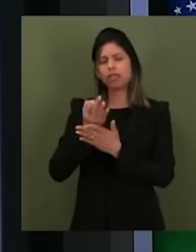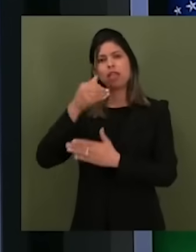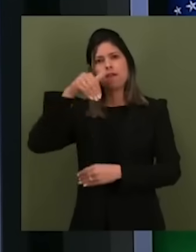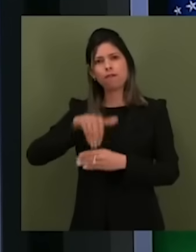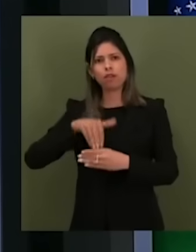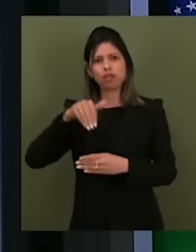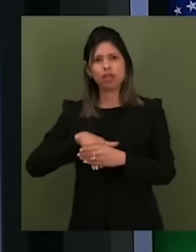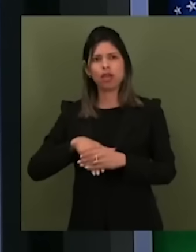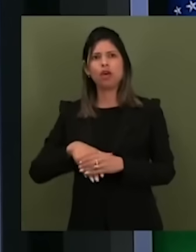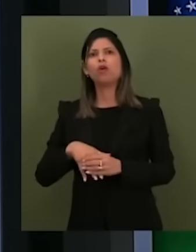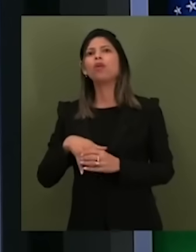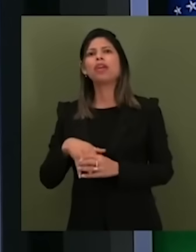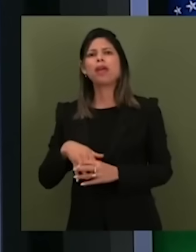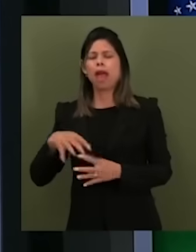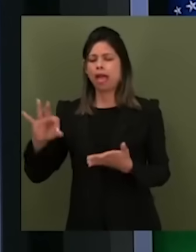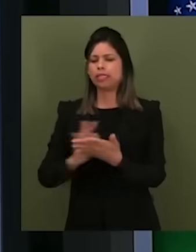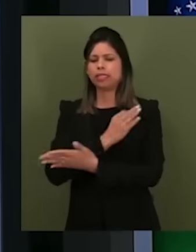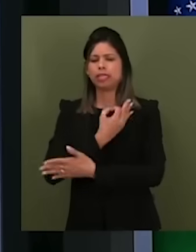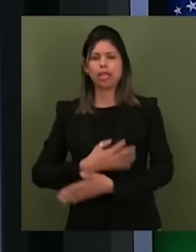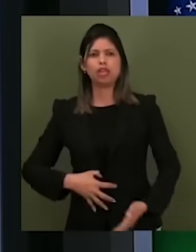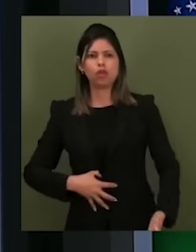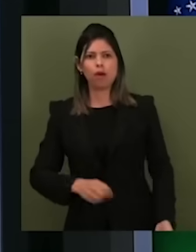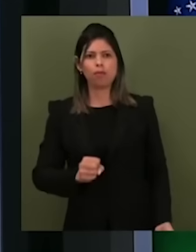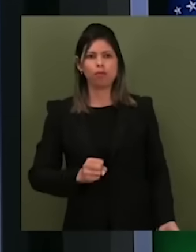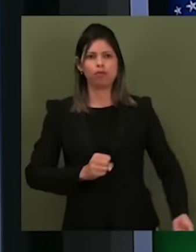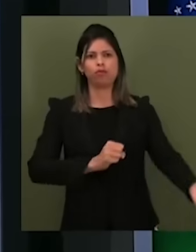pela instituição da morte de inocentes.